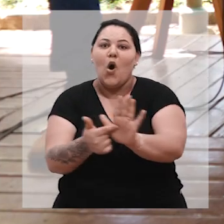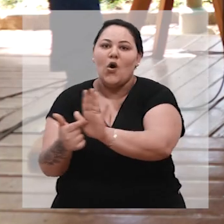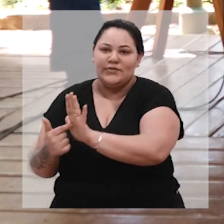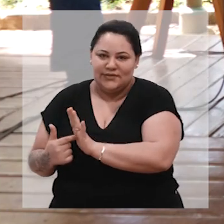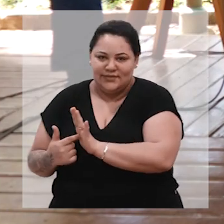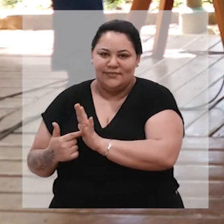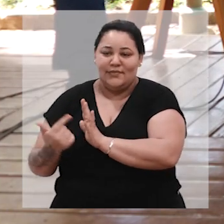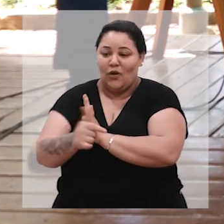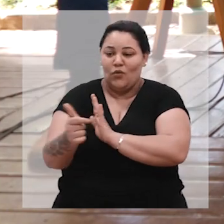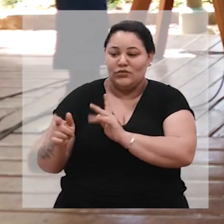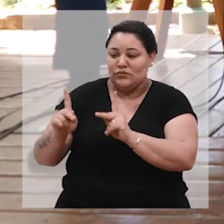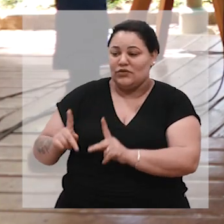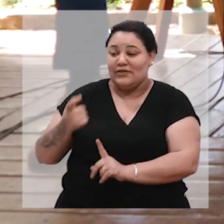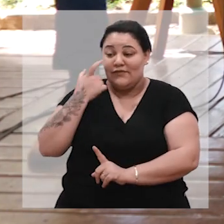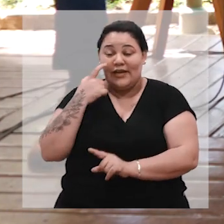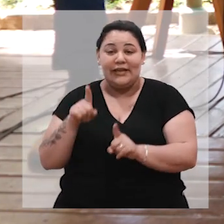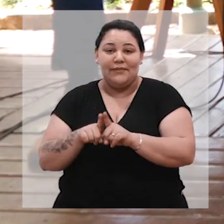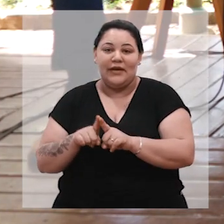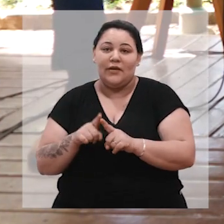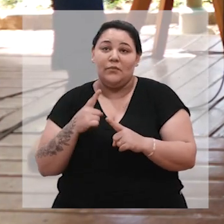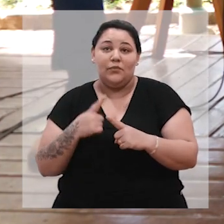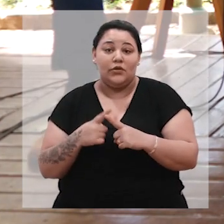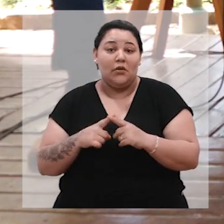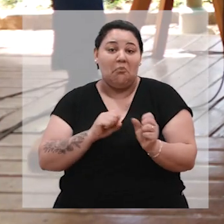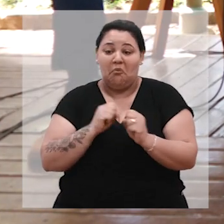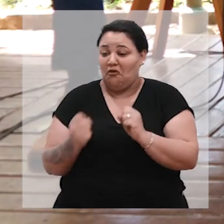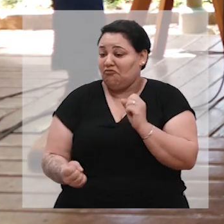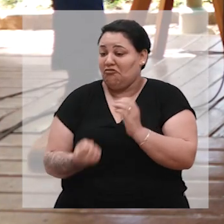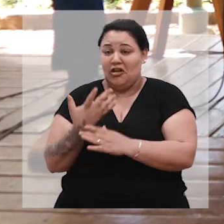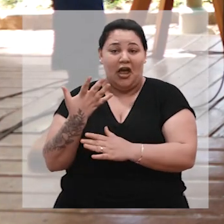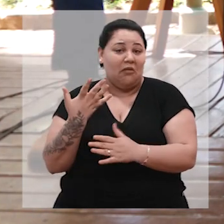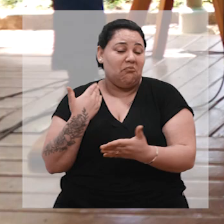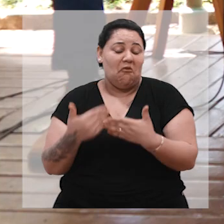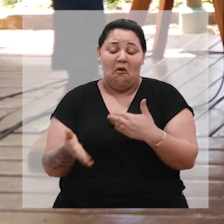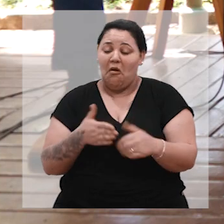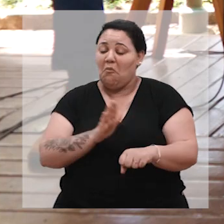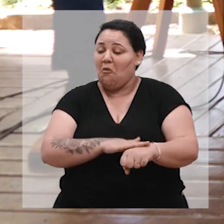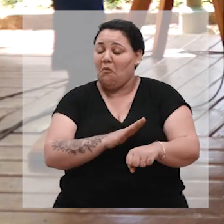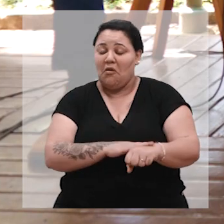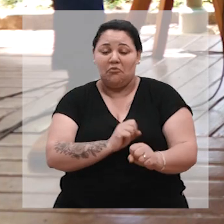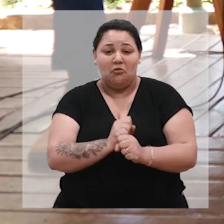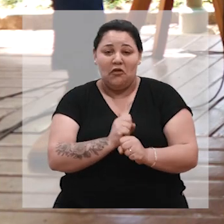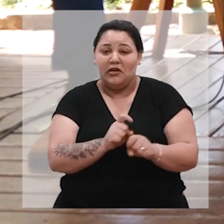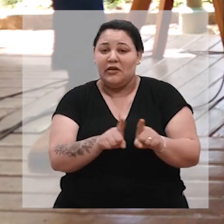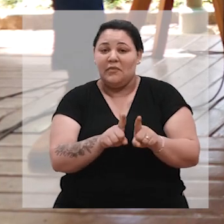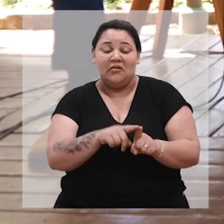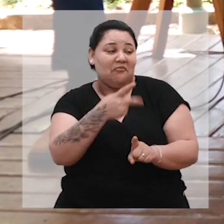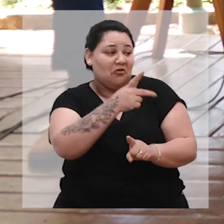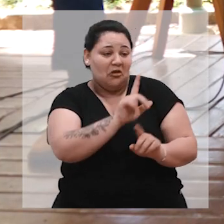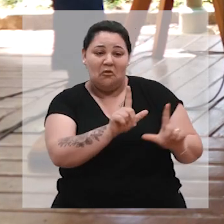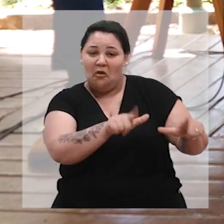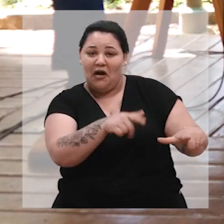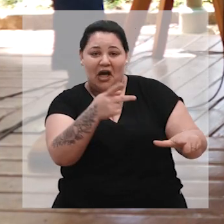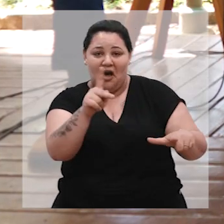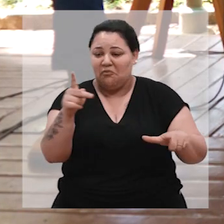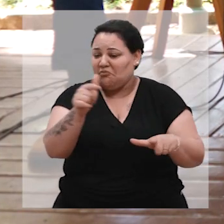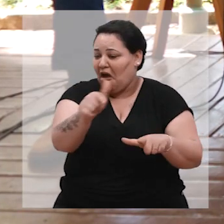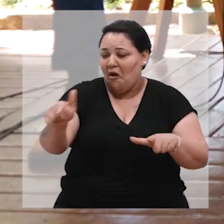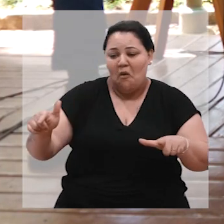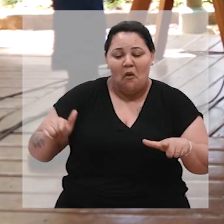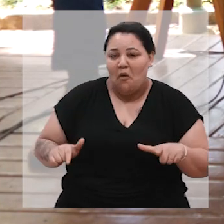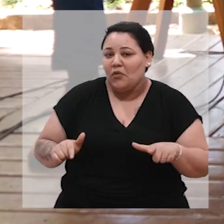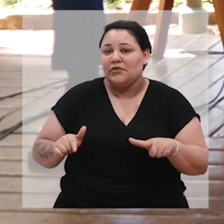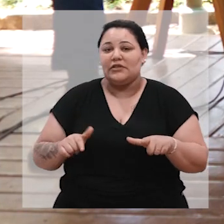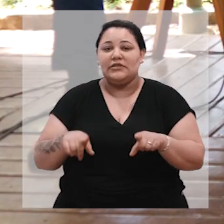uma vitrine para o escritor também, porque lançamentos podem acontecer a qualquer momento do ano, na sua livraria,